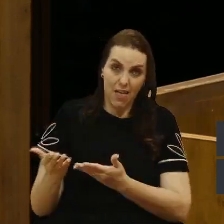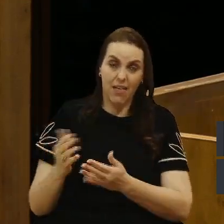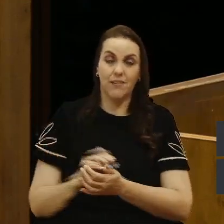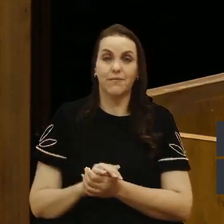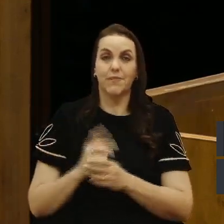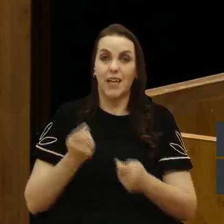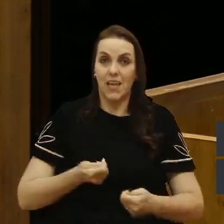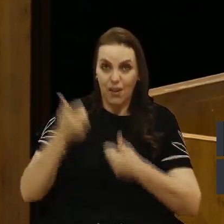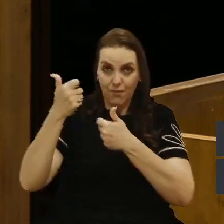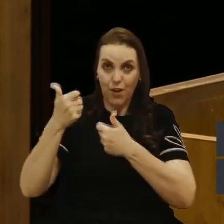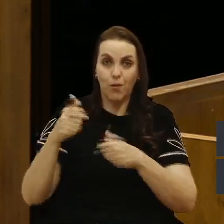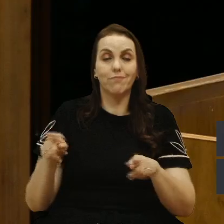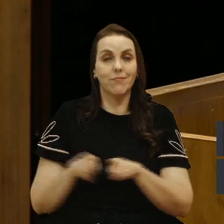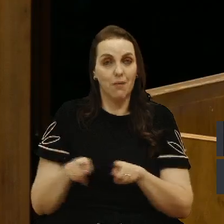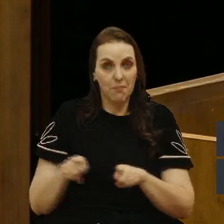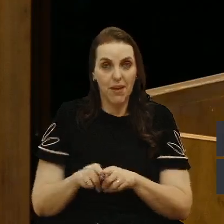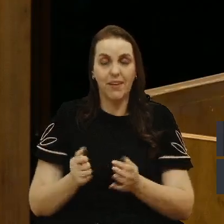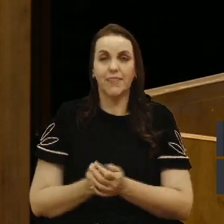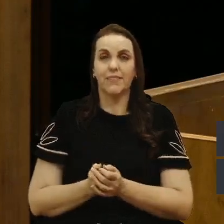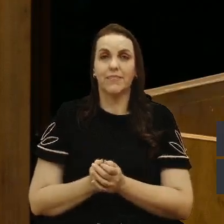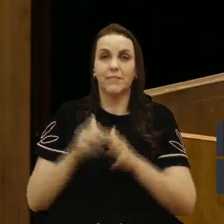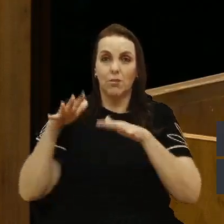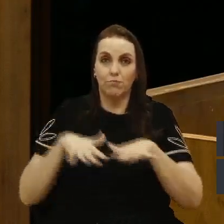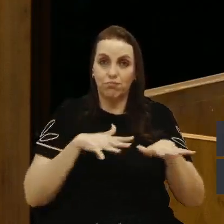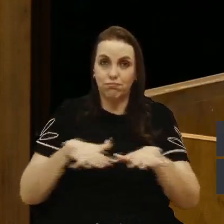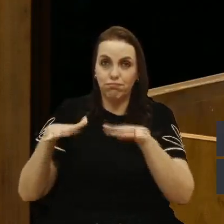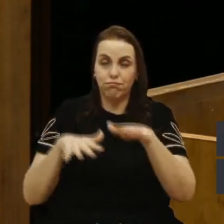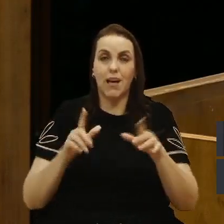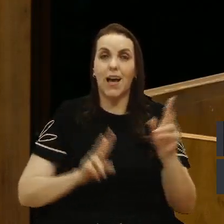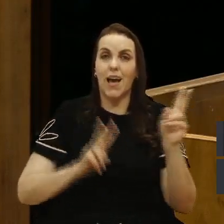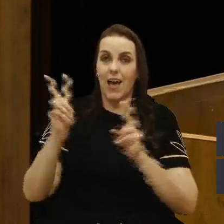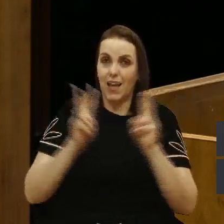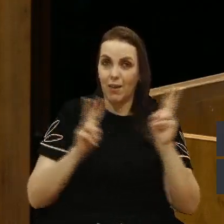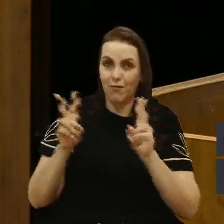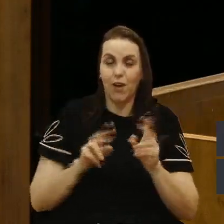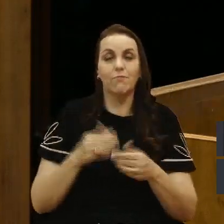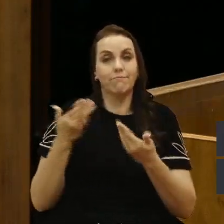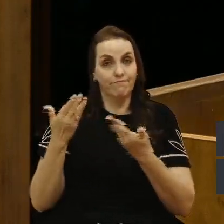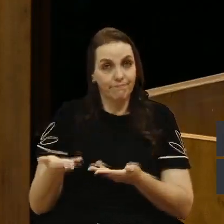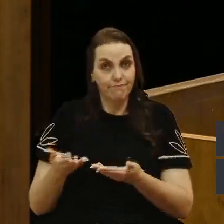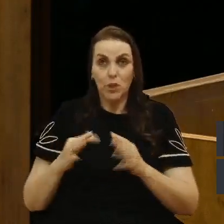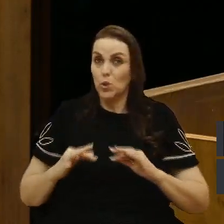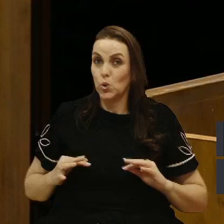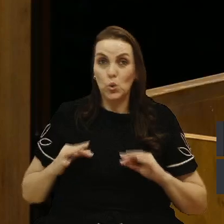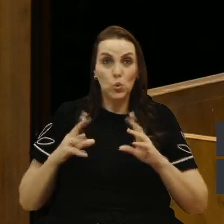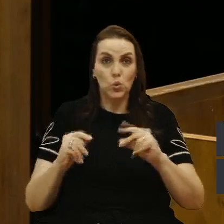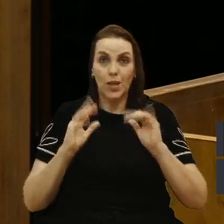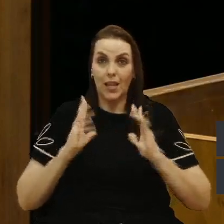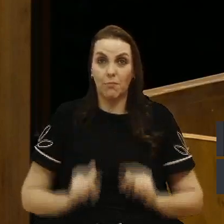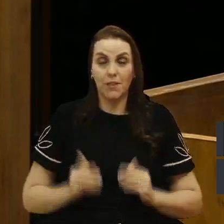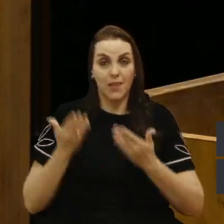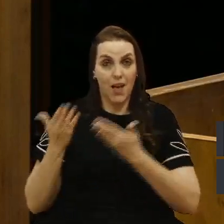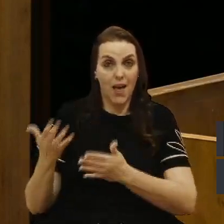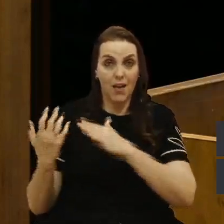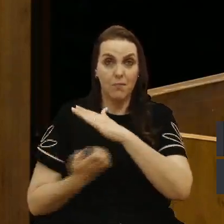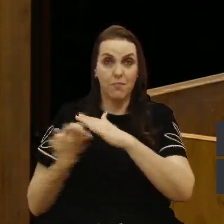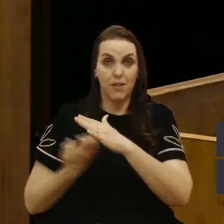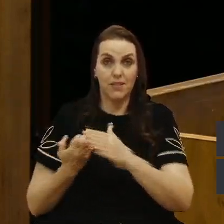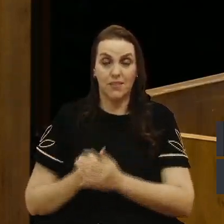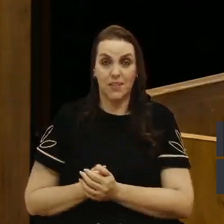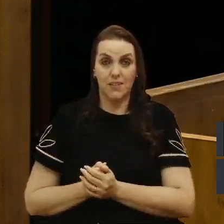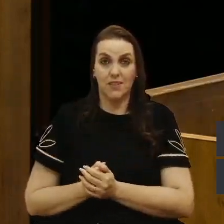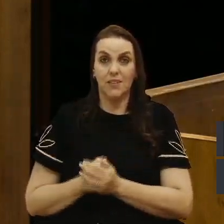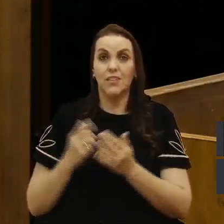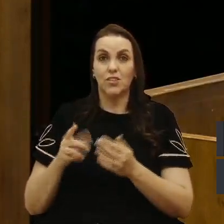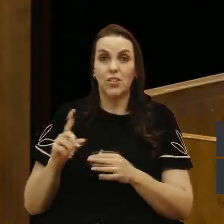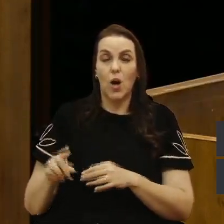Réveillon, Conlurb. Bloco Carnaval, Conlurb. Então, são questões pacificadas de uma empresa que tem mais